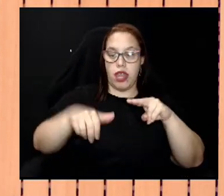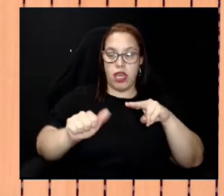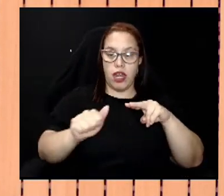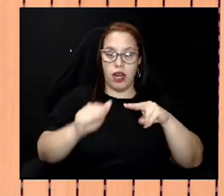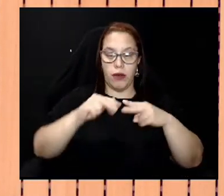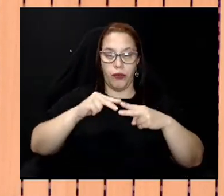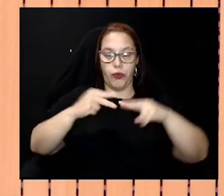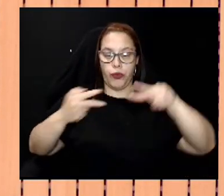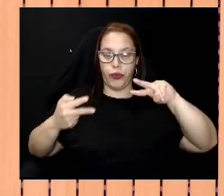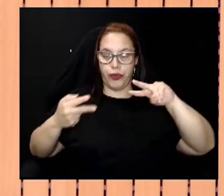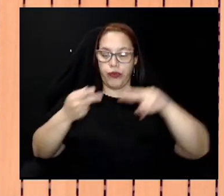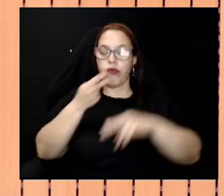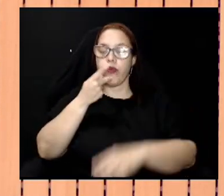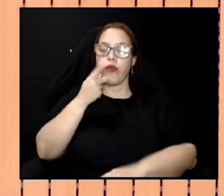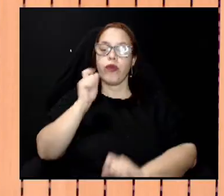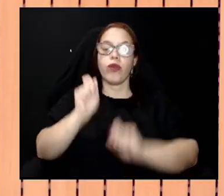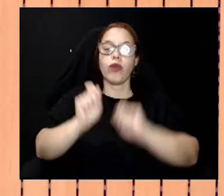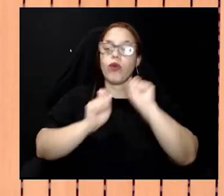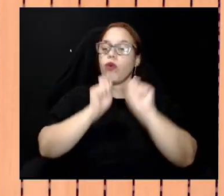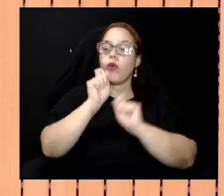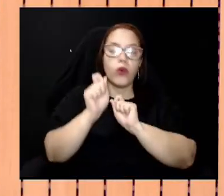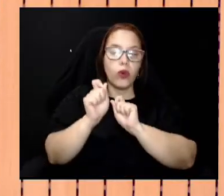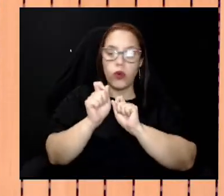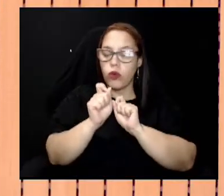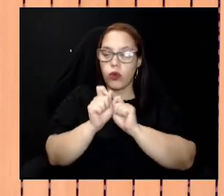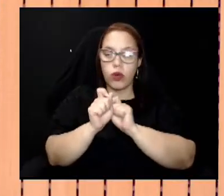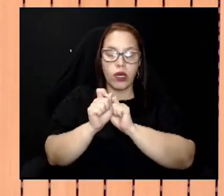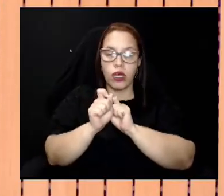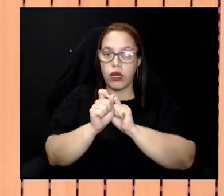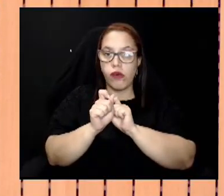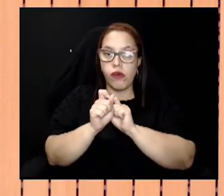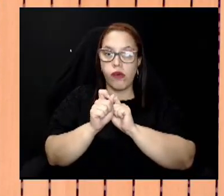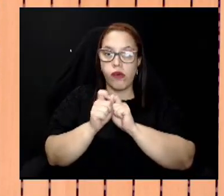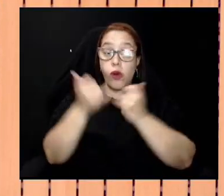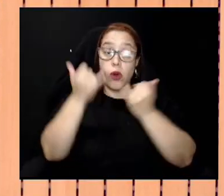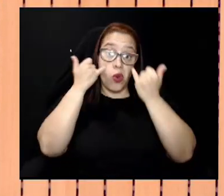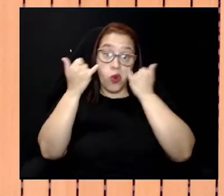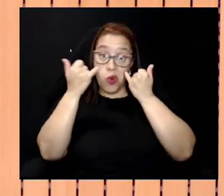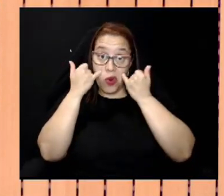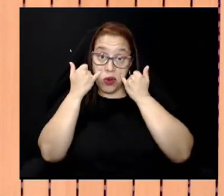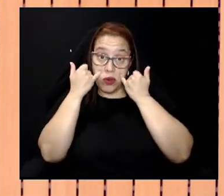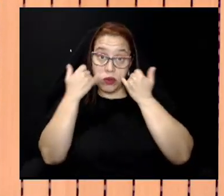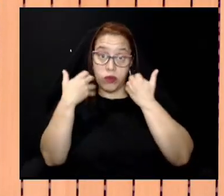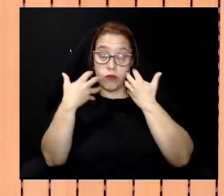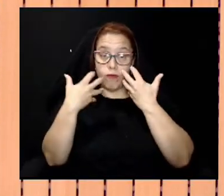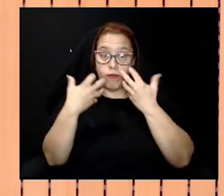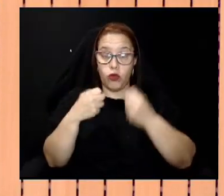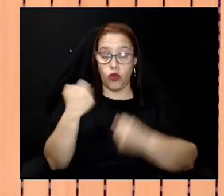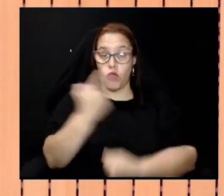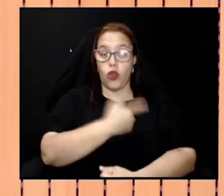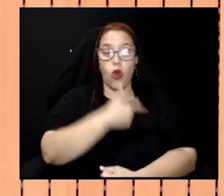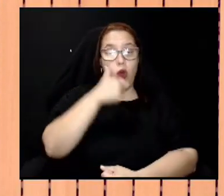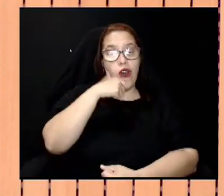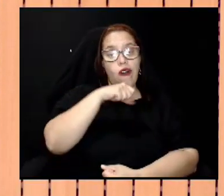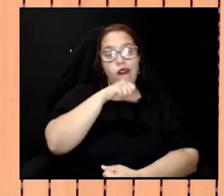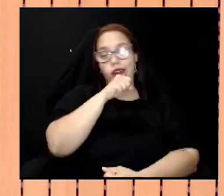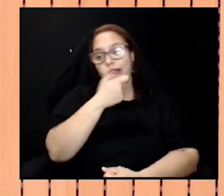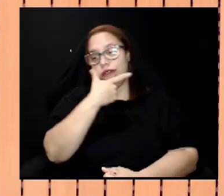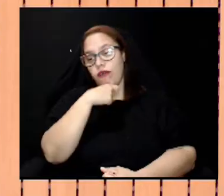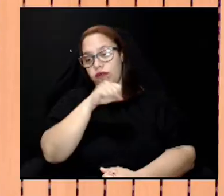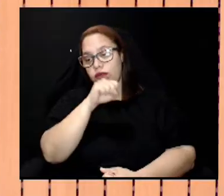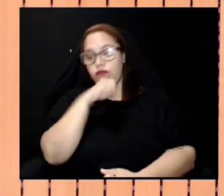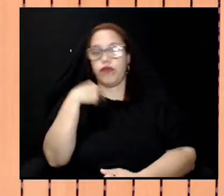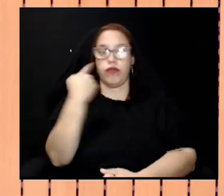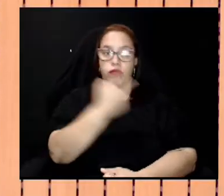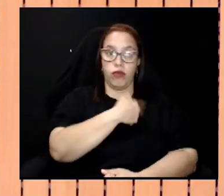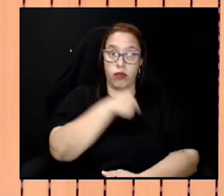falando um pouco sobre a informação que nós herdamos dos nossos pais, né? Então, nós aqui somos